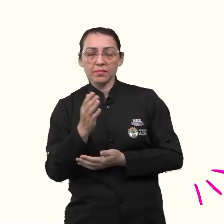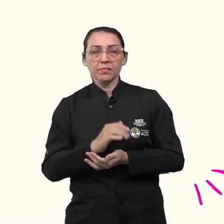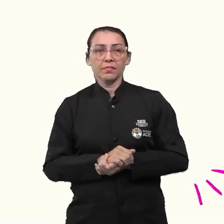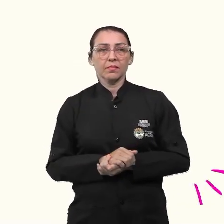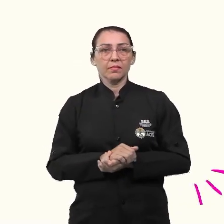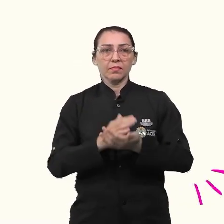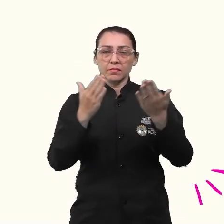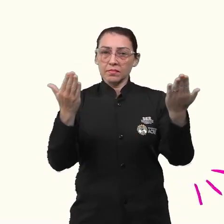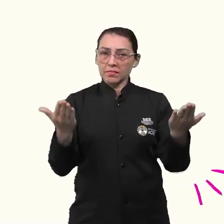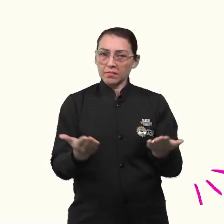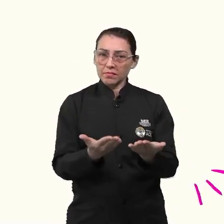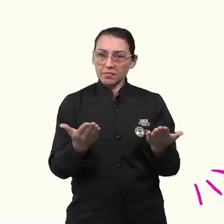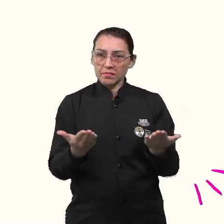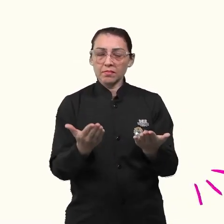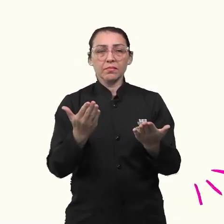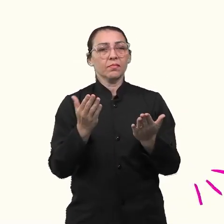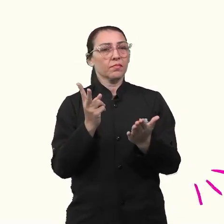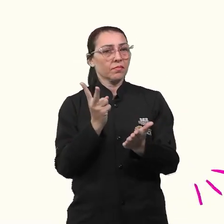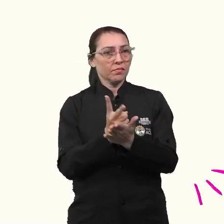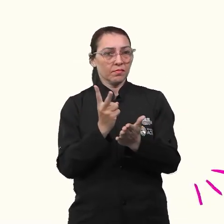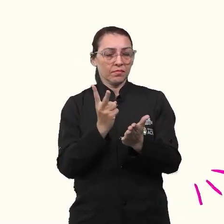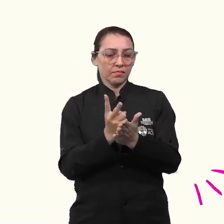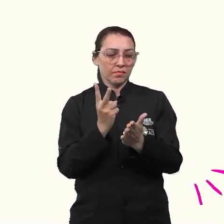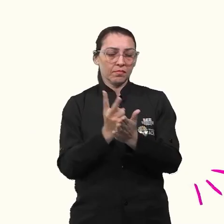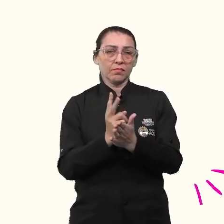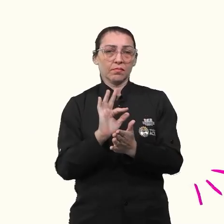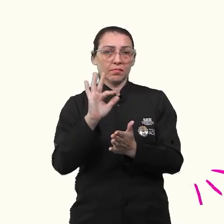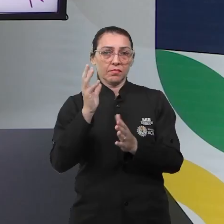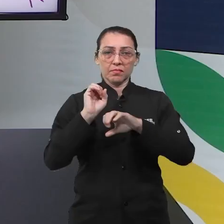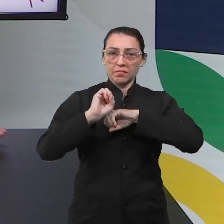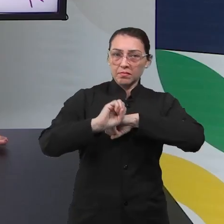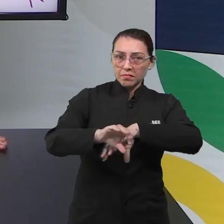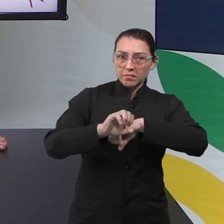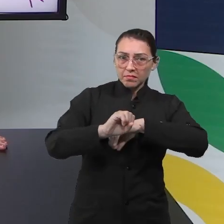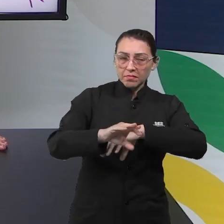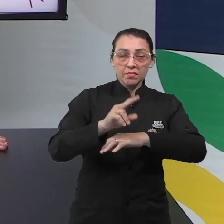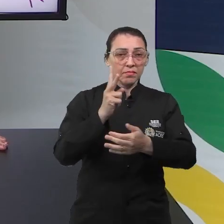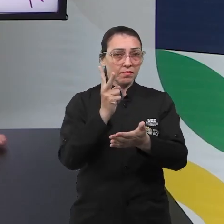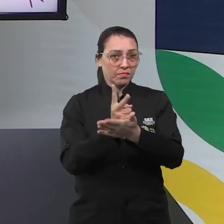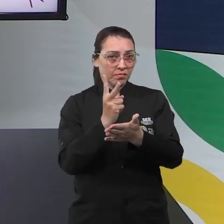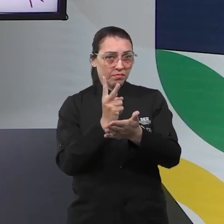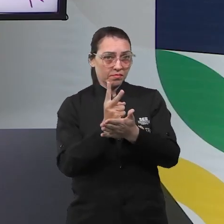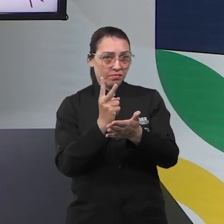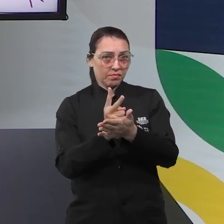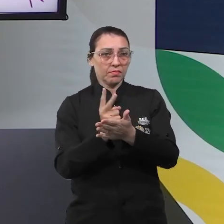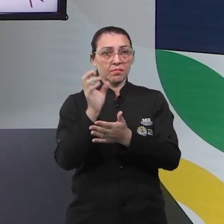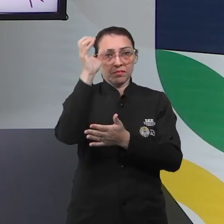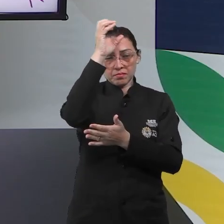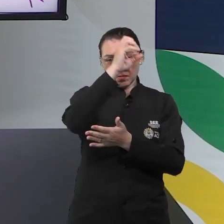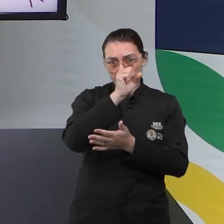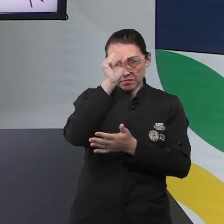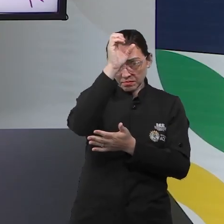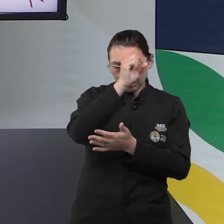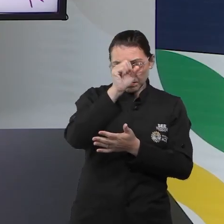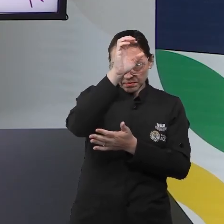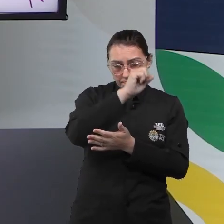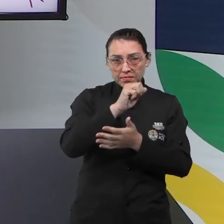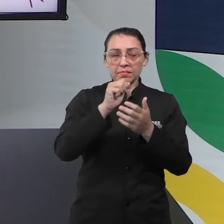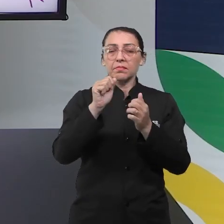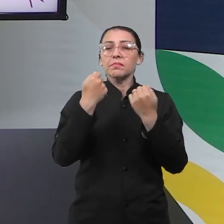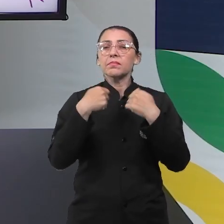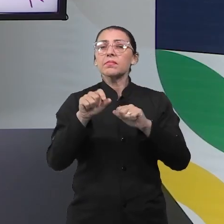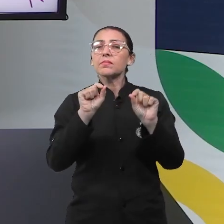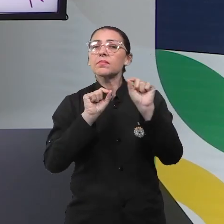E agora, como todo o processo de ensino, toda vez que nós aprendemos algo, nós precisamos do